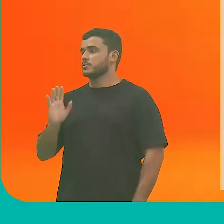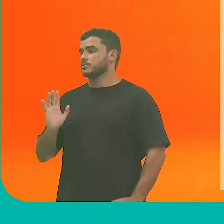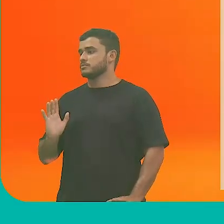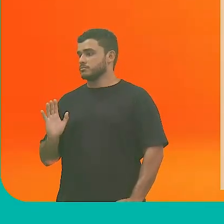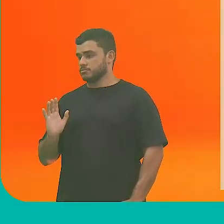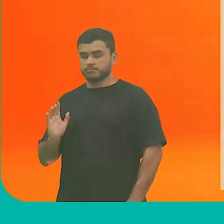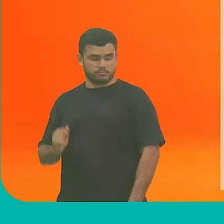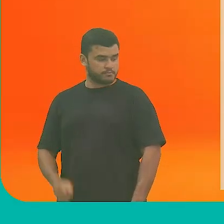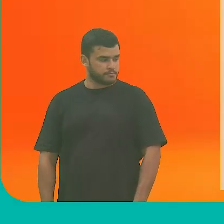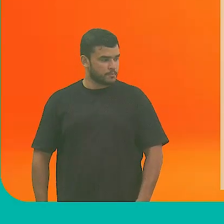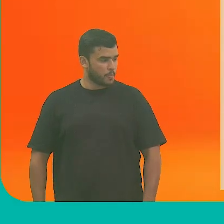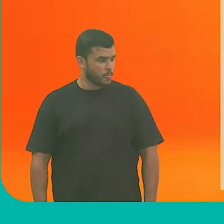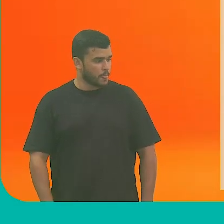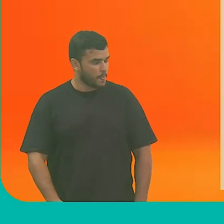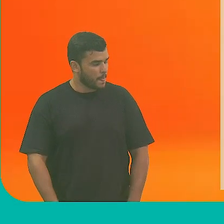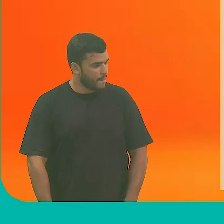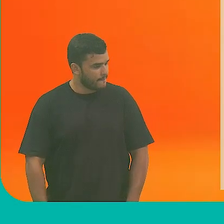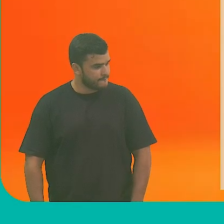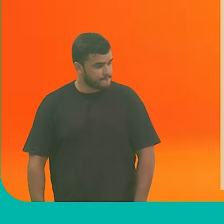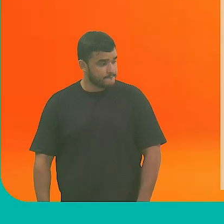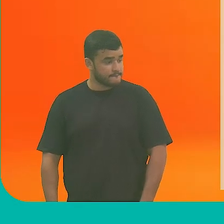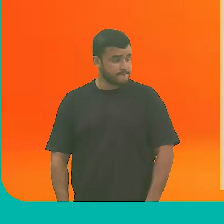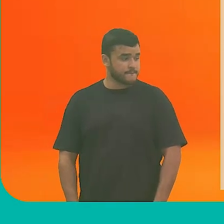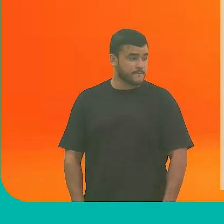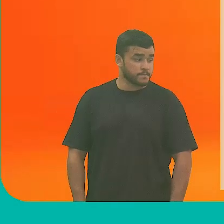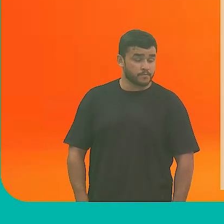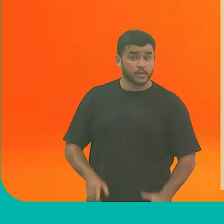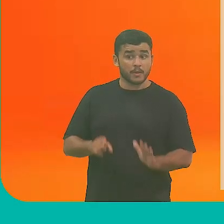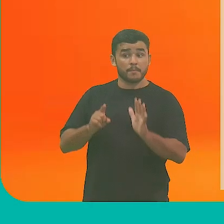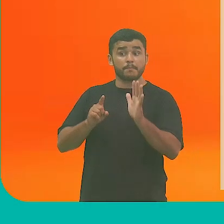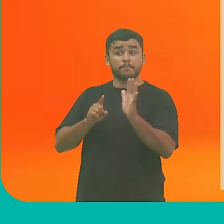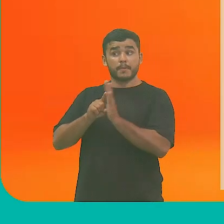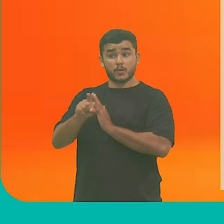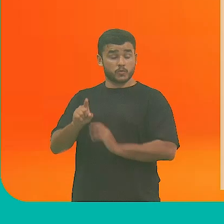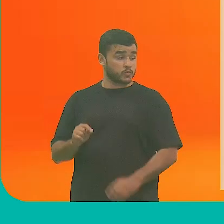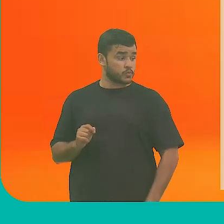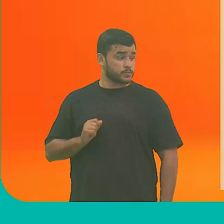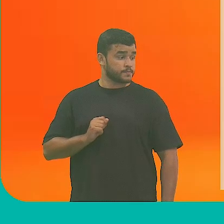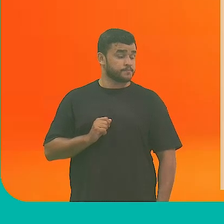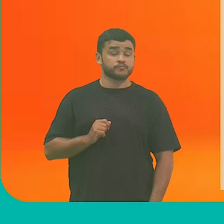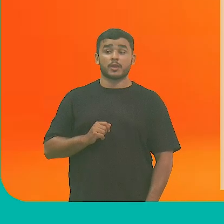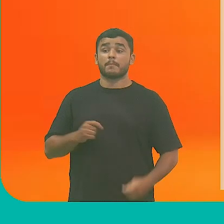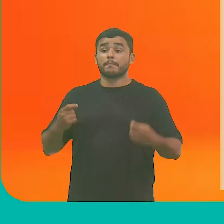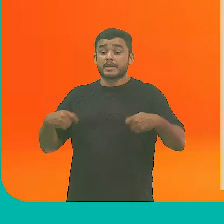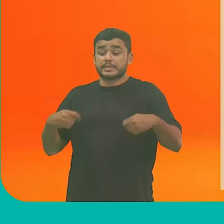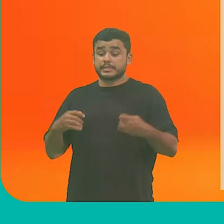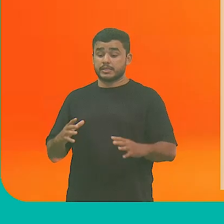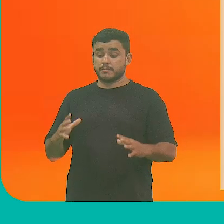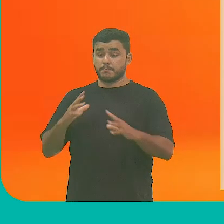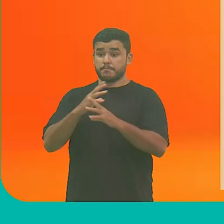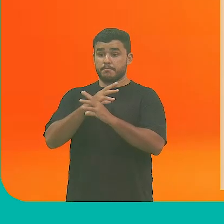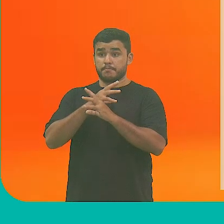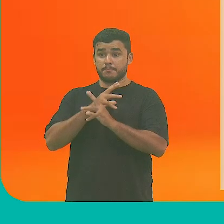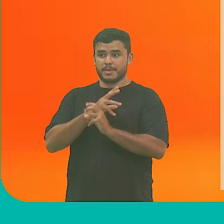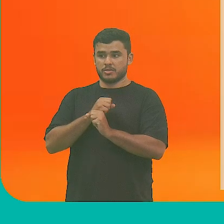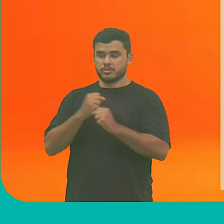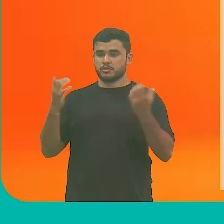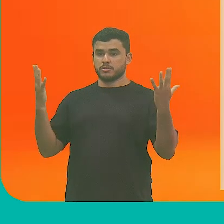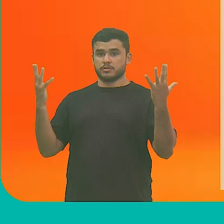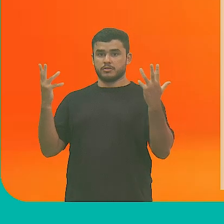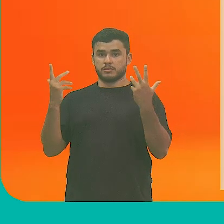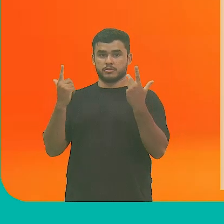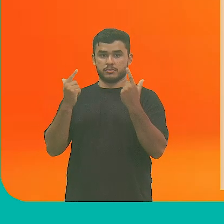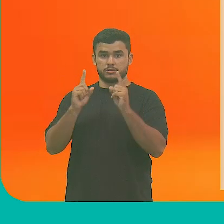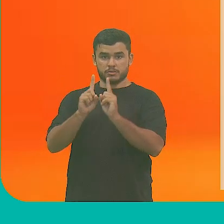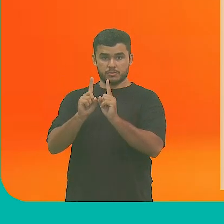diz: comparando os valores da média, da mediana e